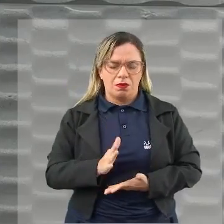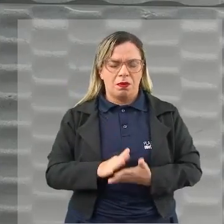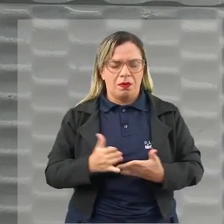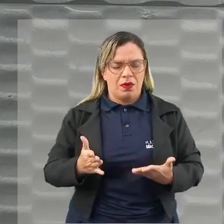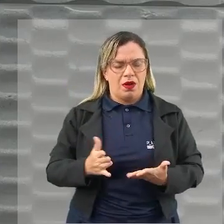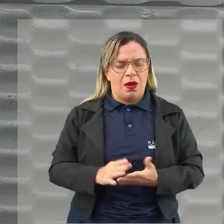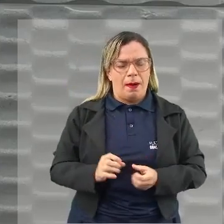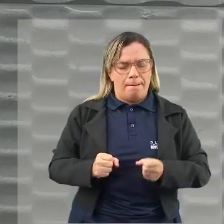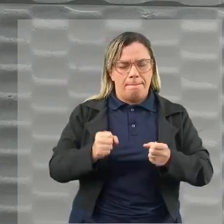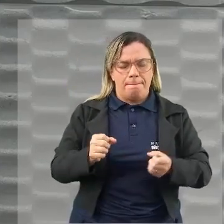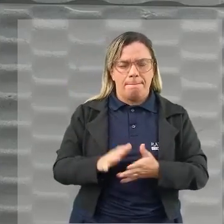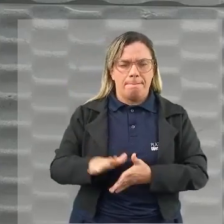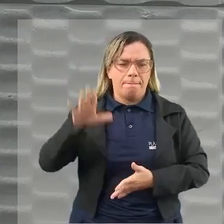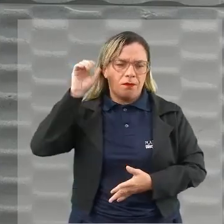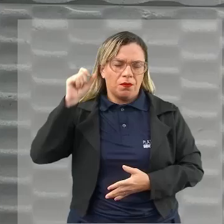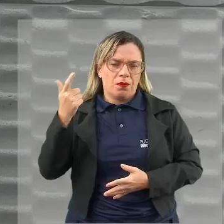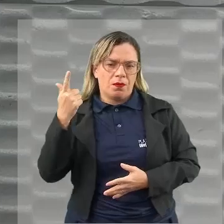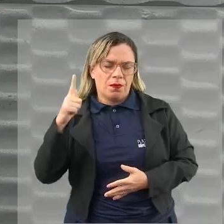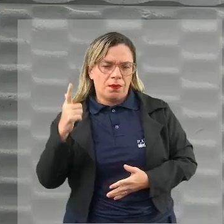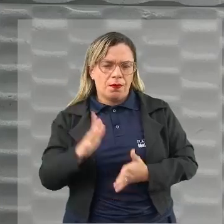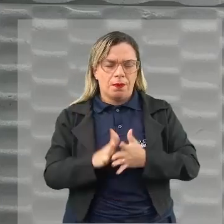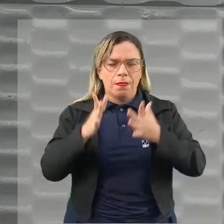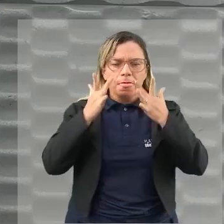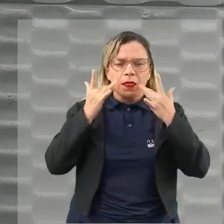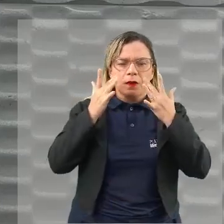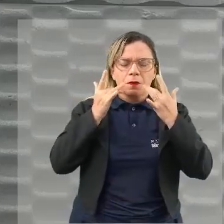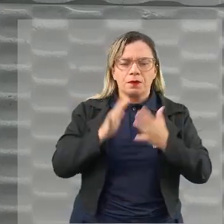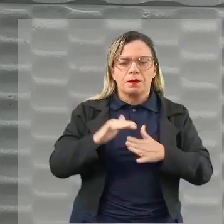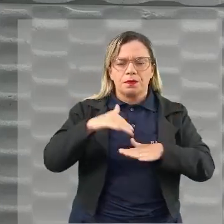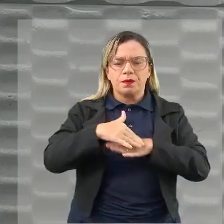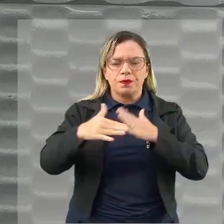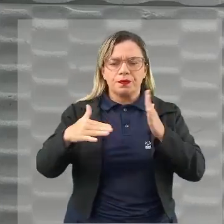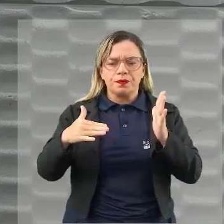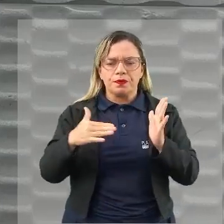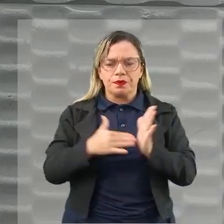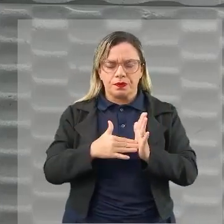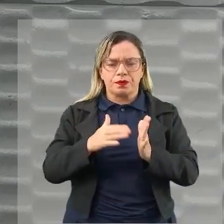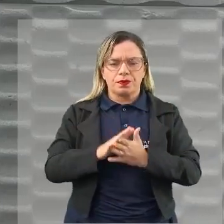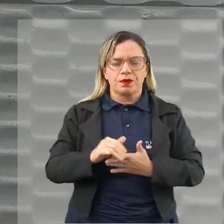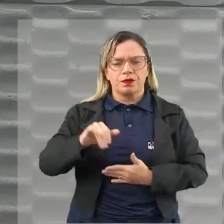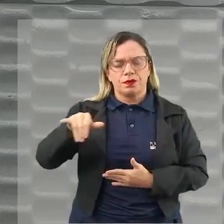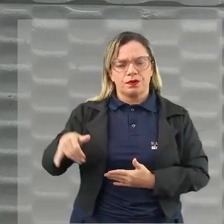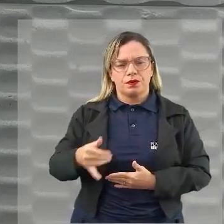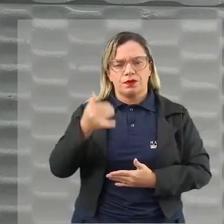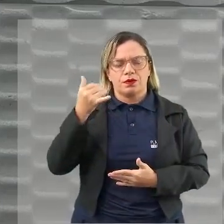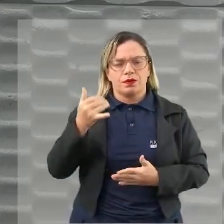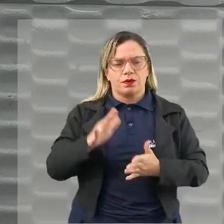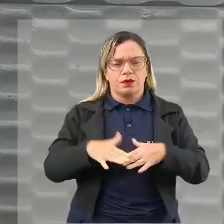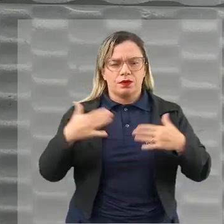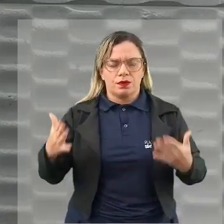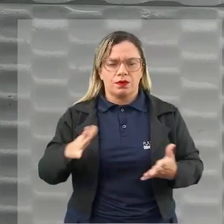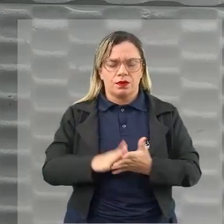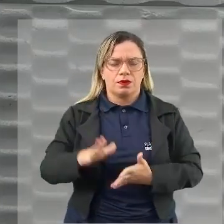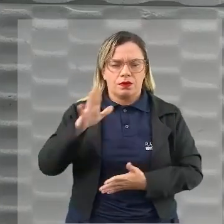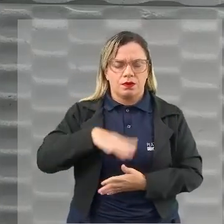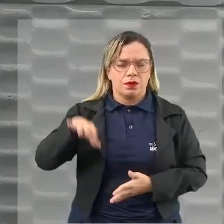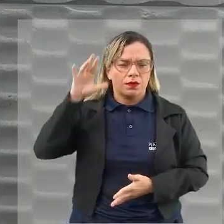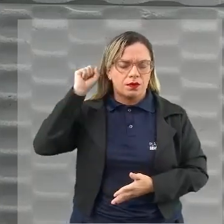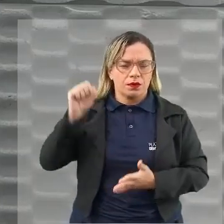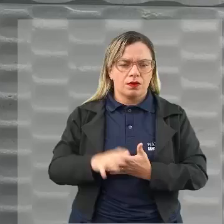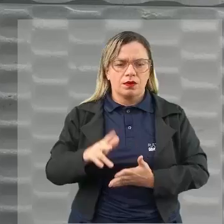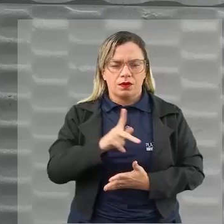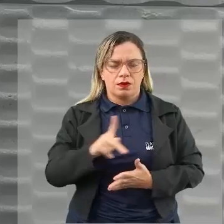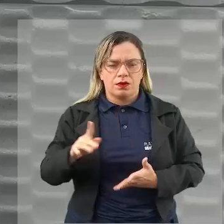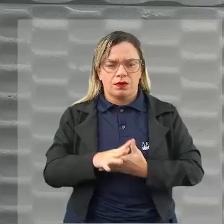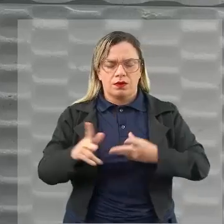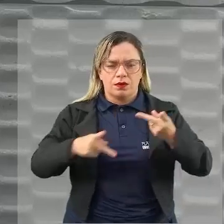né? Na maioria das vezes, geografia, artes, tudo. Então tem lá. Então você aproveita esse tempo, vai logo ouvindo aqui, porque quando o professor falar,